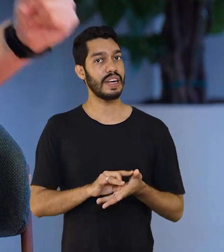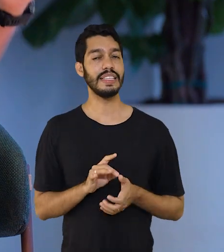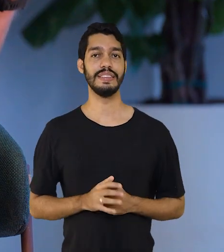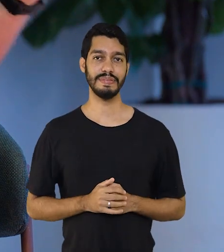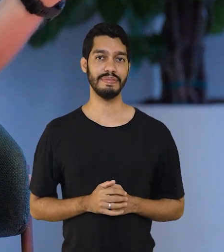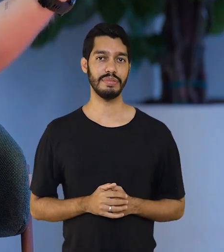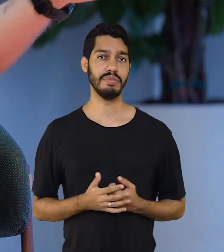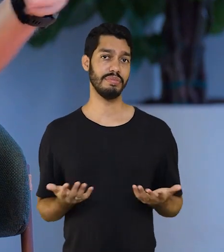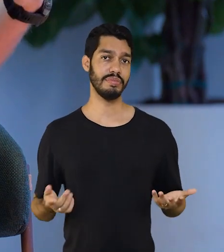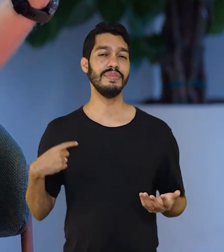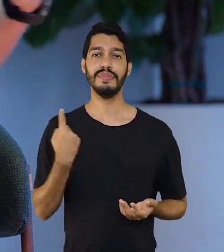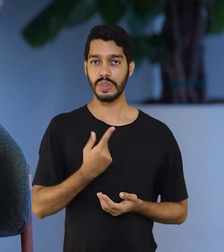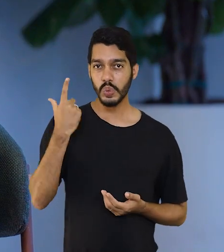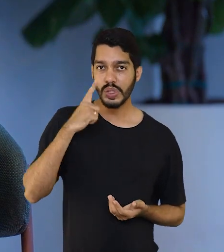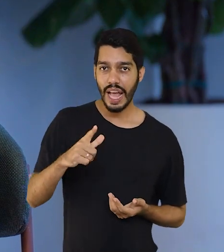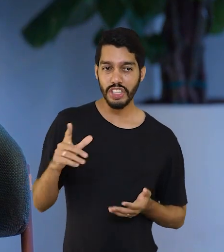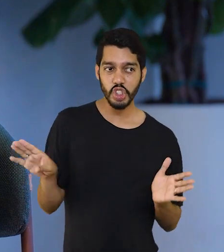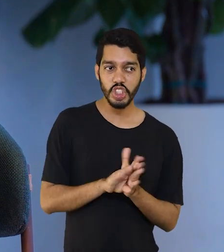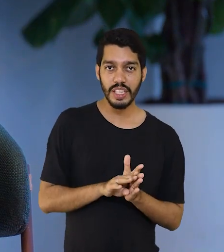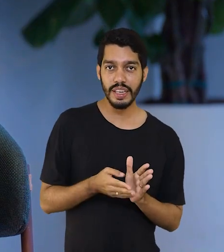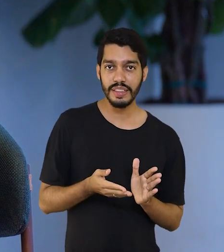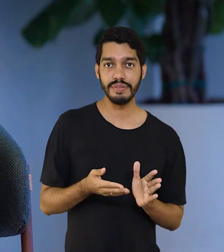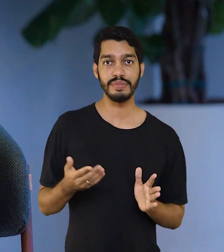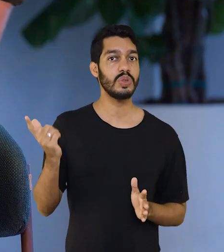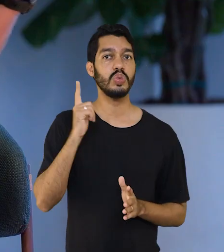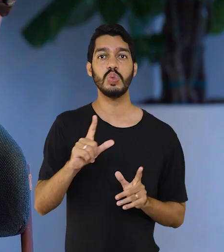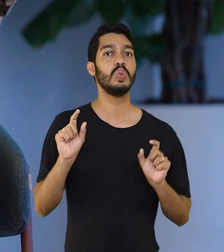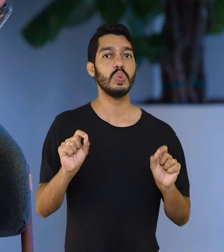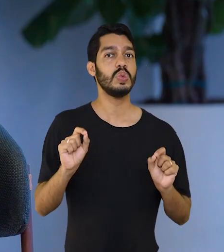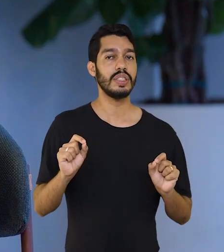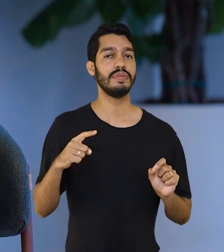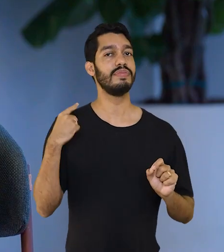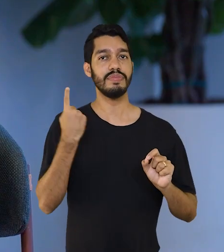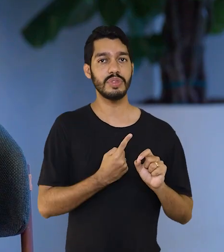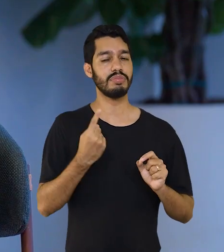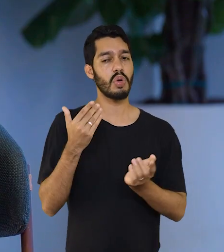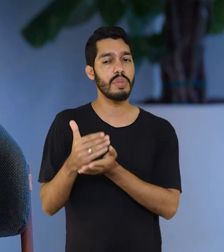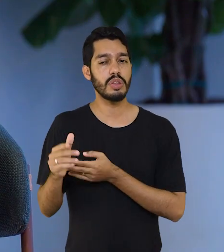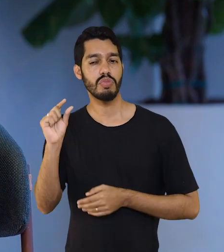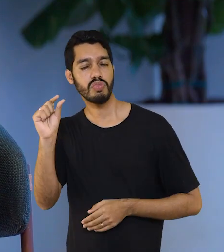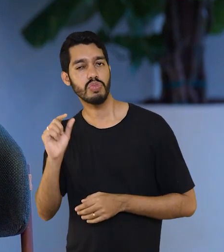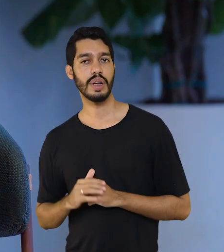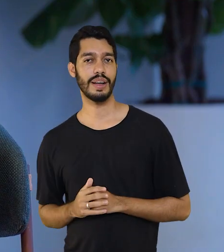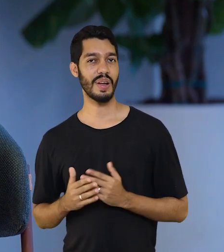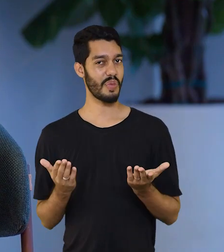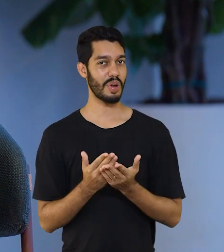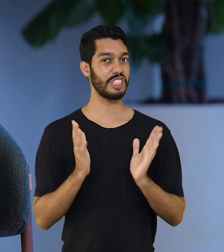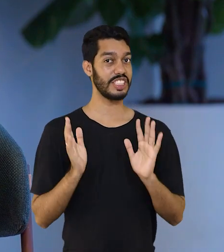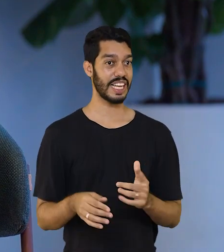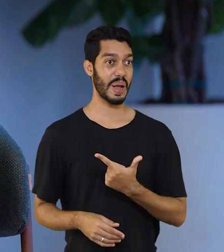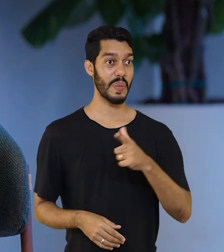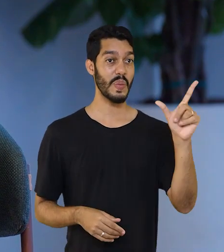E aí, né, e quando você consegue chegar nesse lugar, o que acontece? A história do L'Oréal um pouco com a gente é essa. A gente começou com uma coisa,